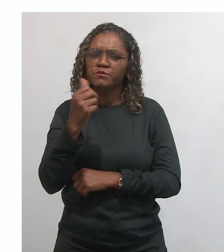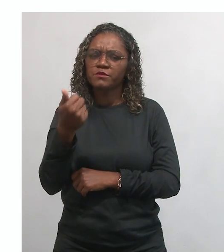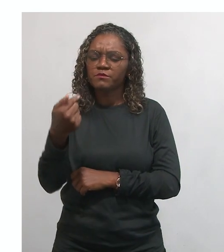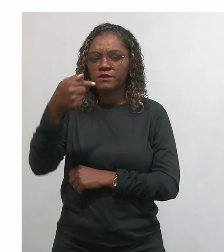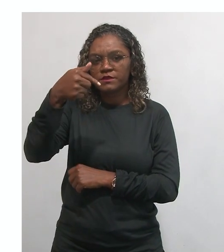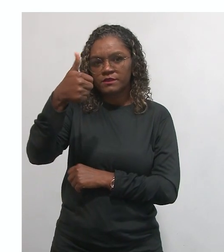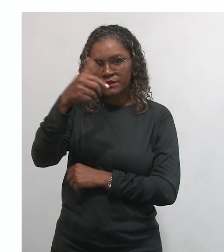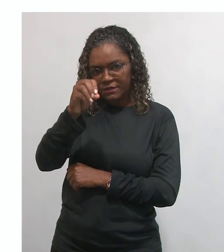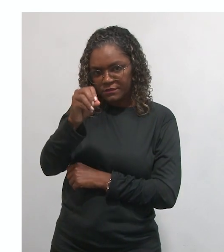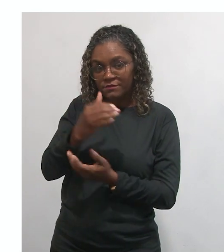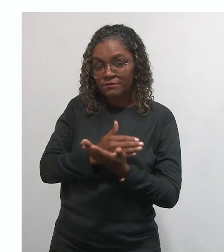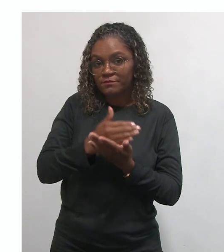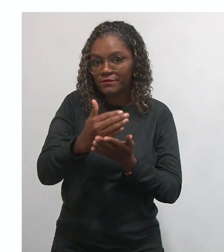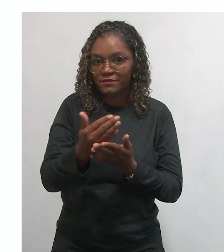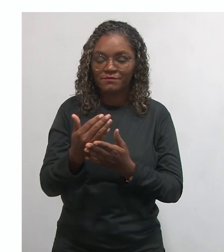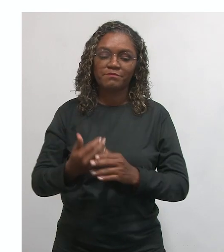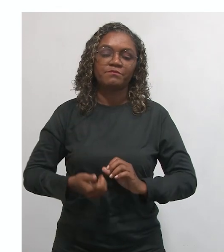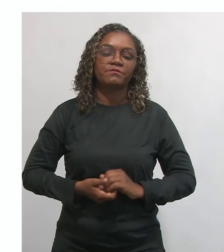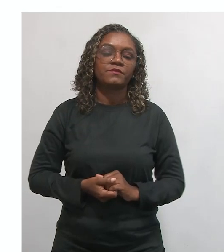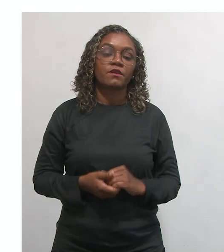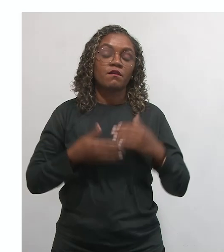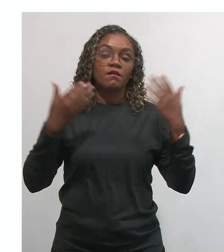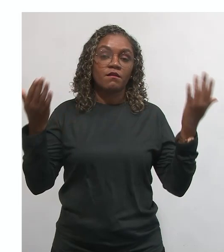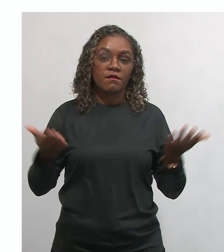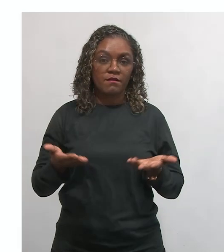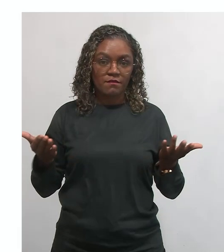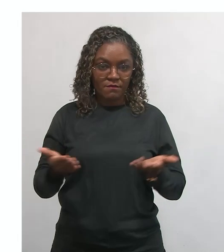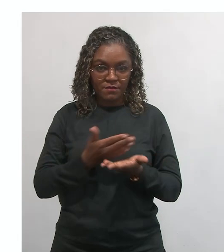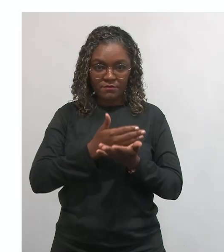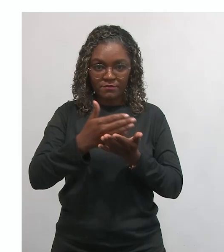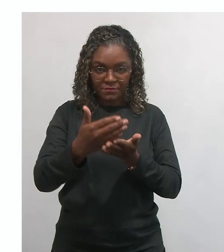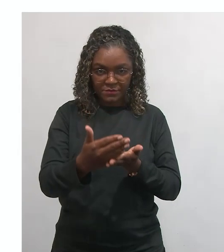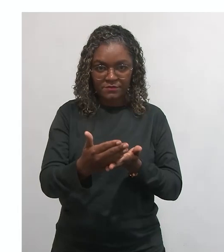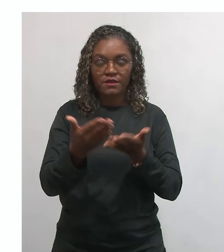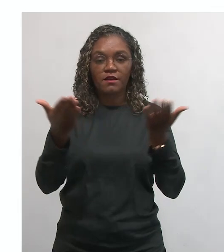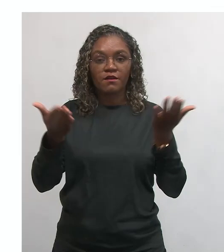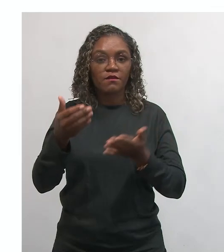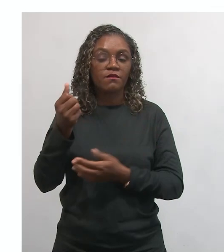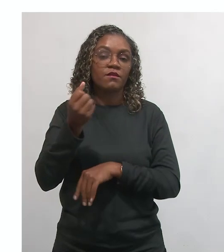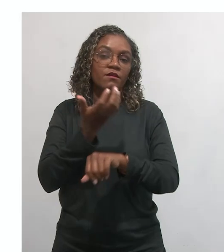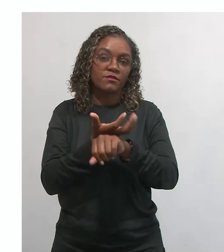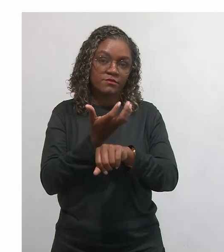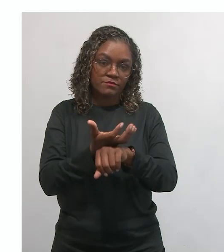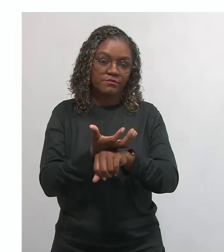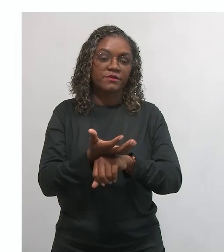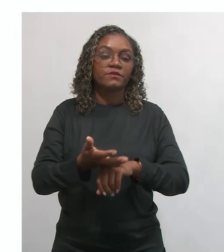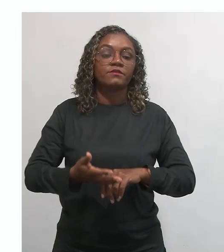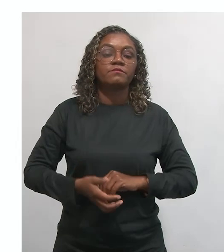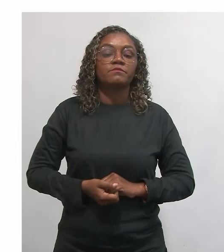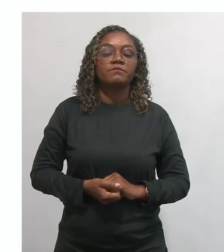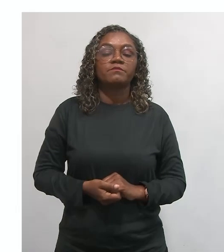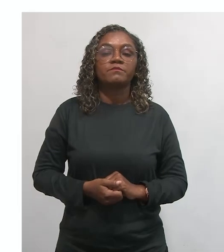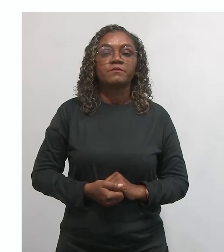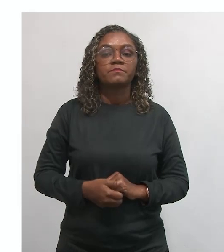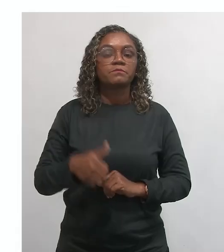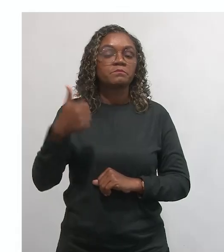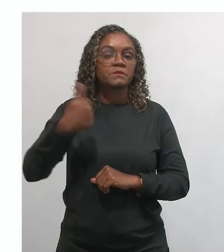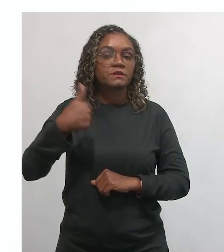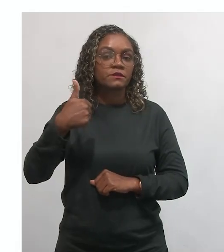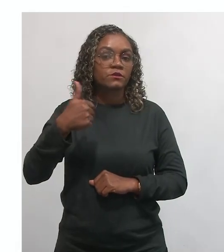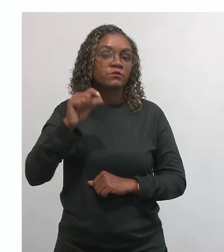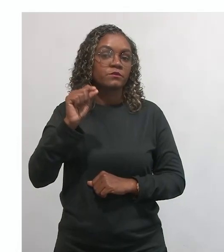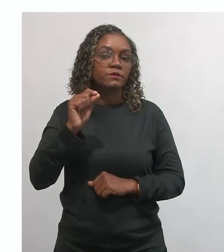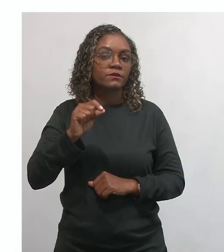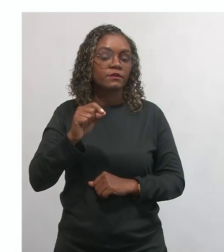de 2010. Então, para nós iniciarmos a nossa conversa na nossa disciplina, primeiramente é